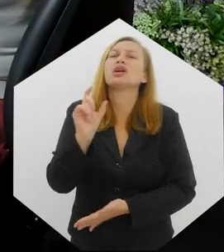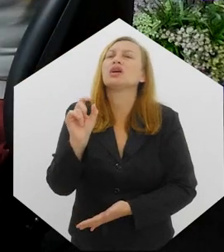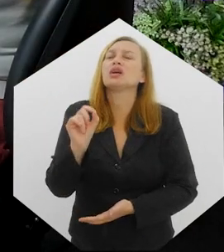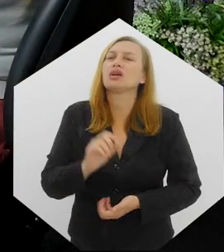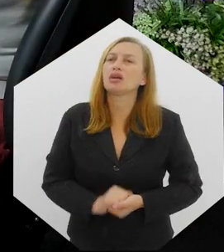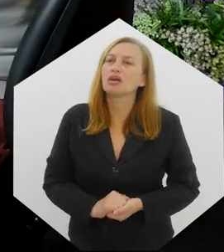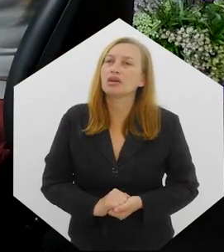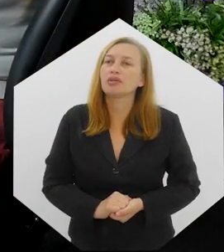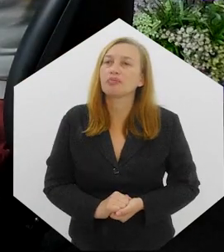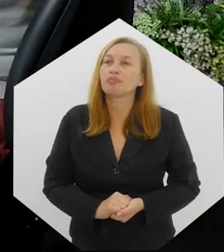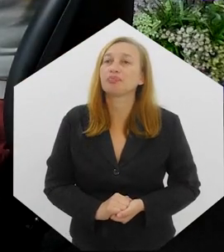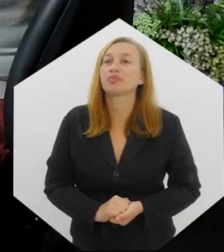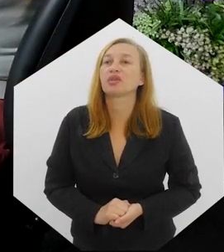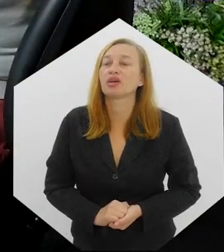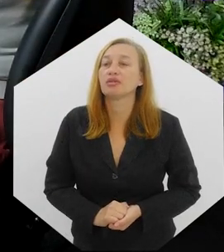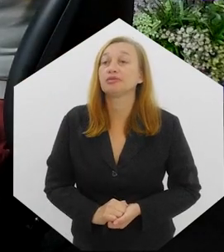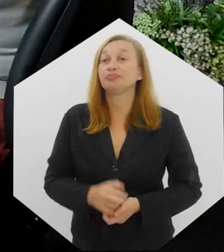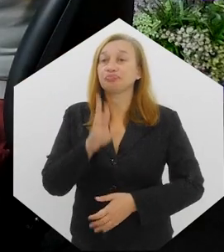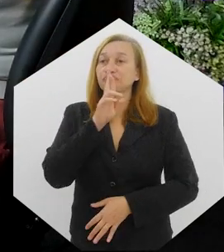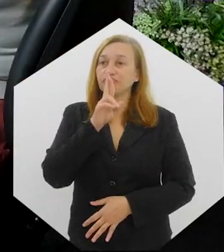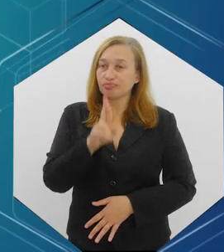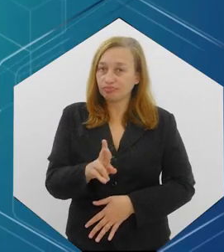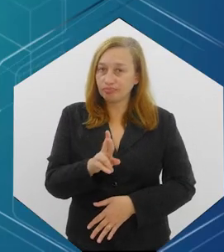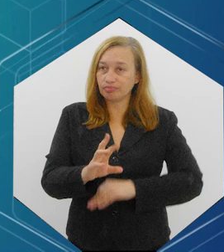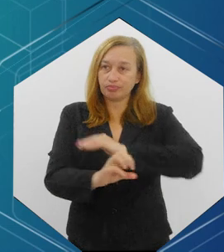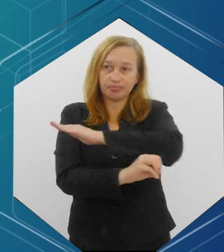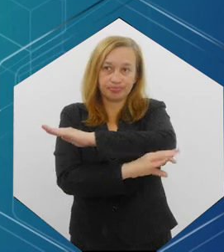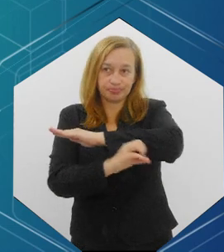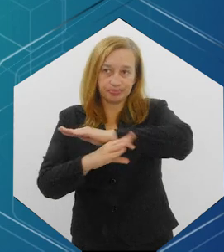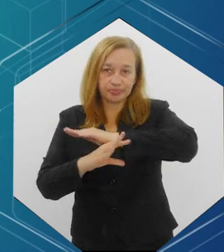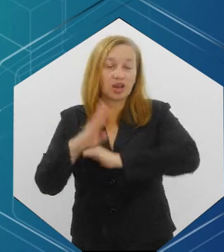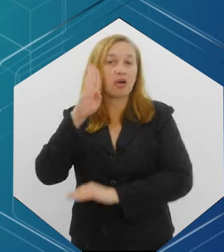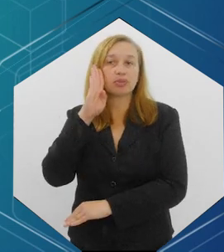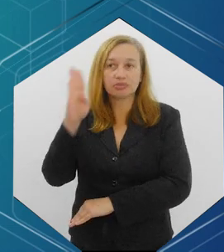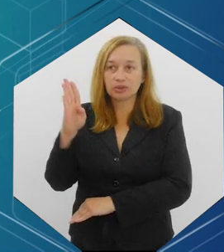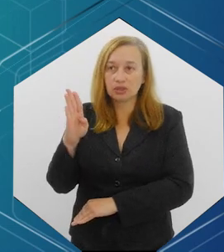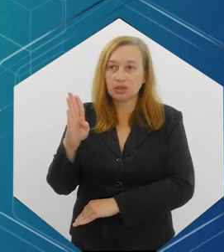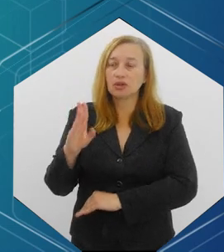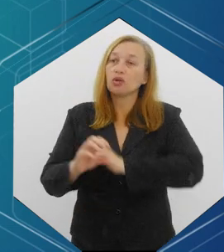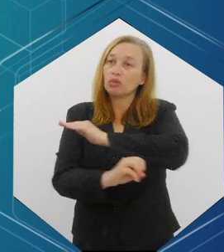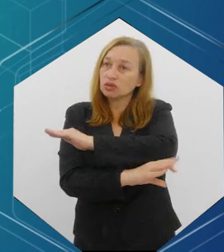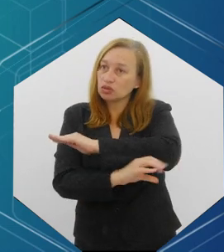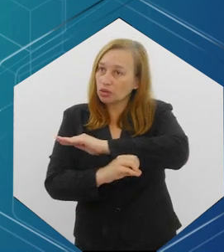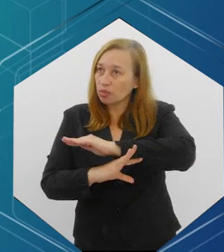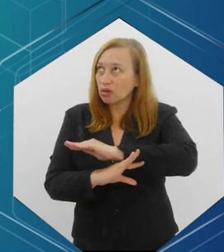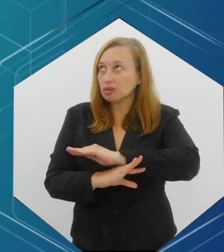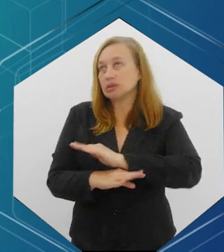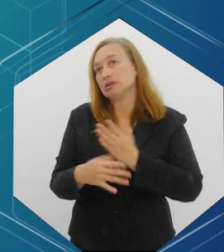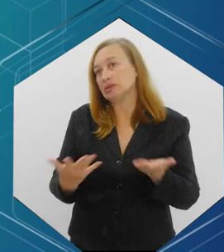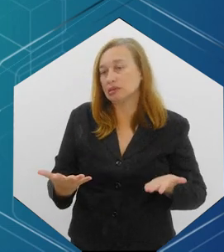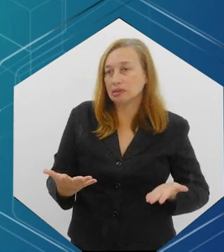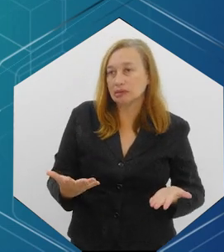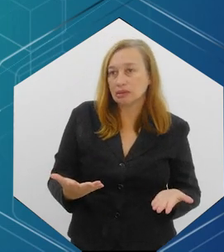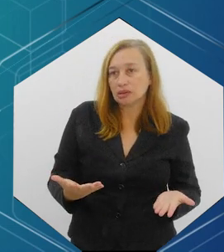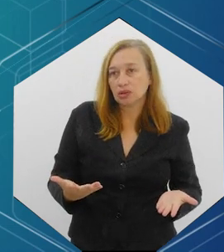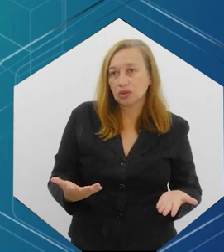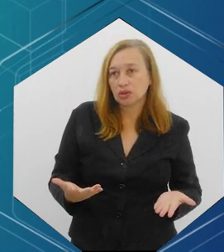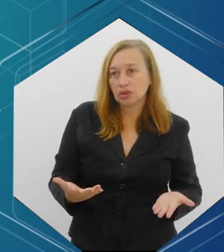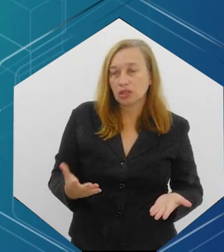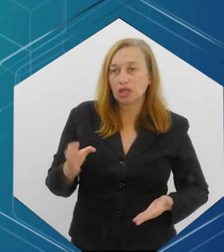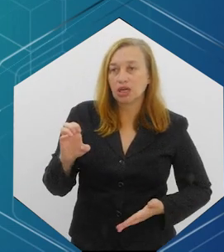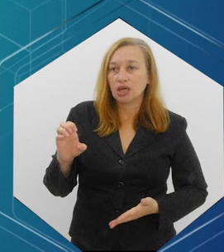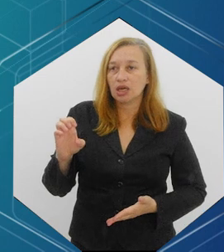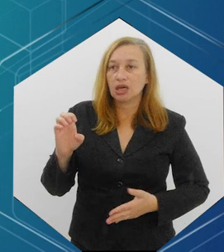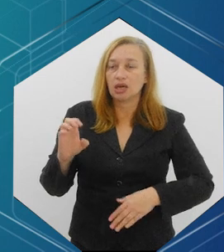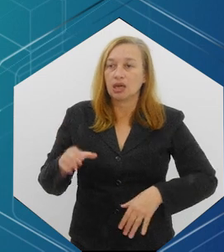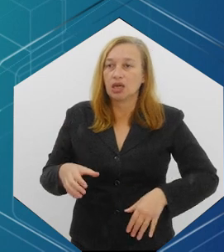pessoa? A síndrome pós-trombótica é o resultado de uma trombose, principalmente se ela for uma trombose, vou usar